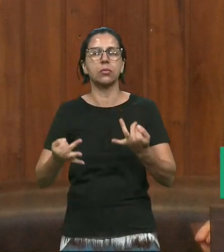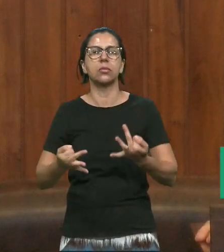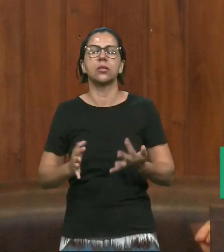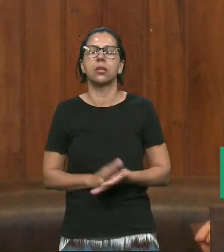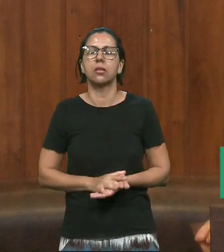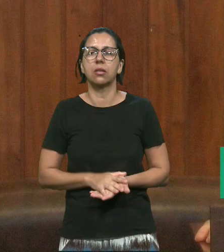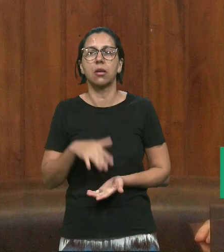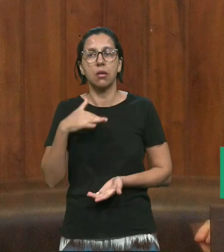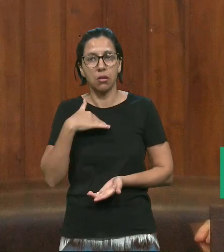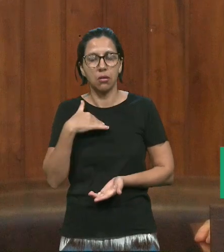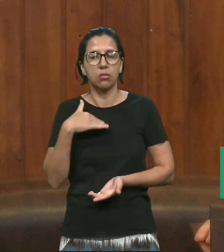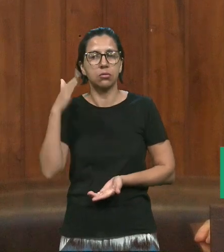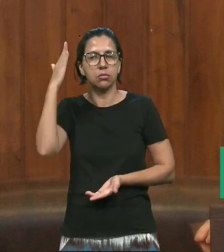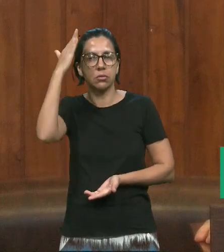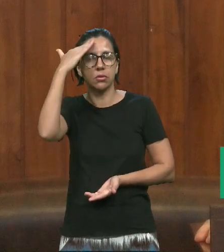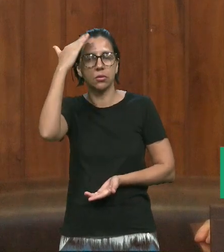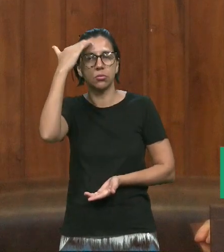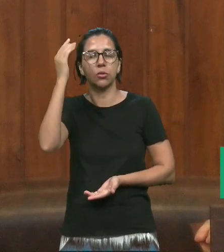Eu fiquei sabendo